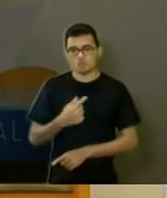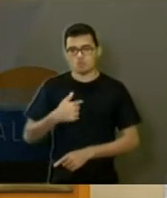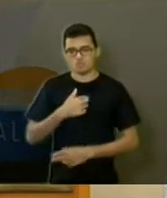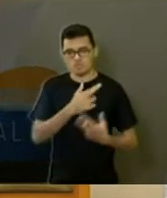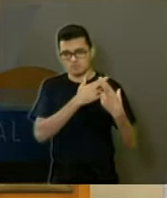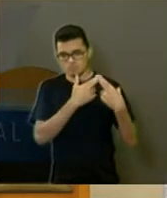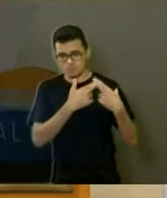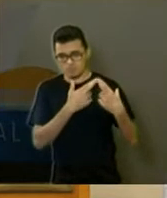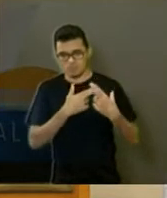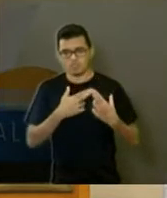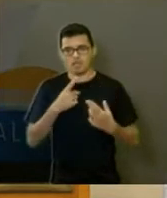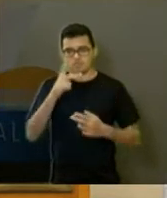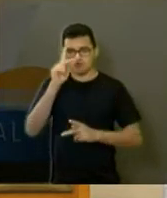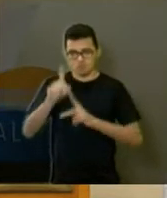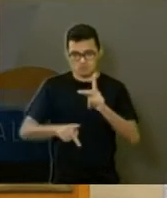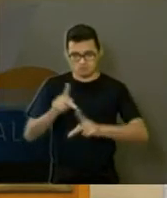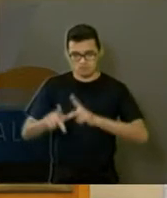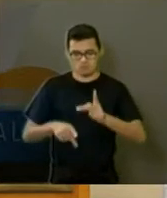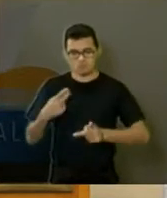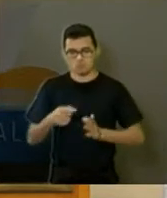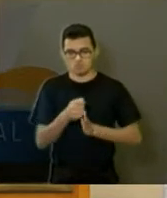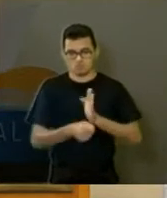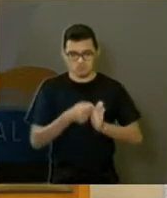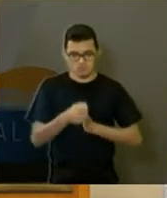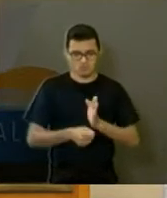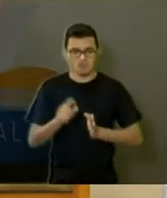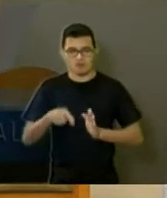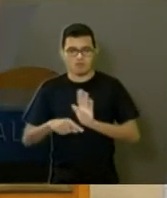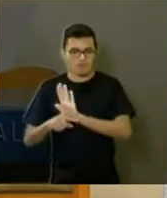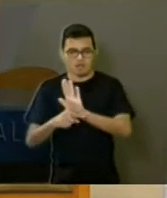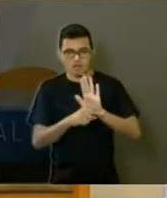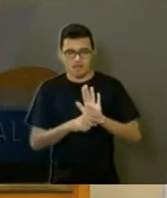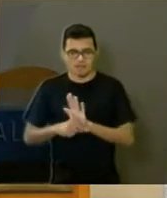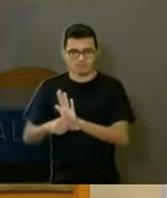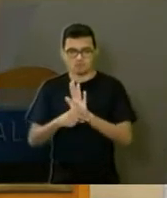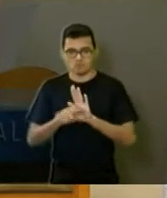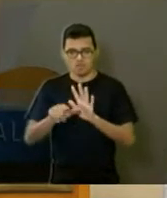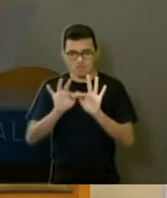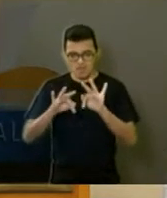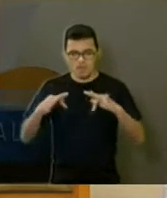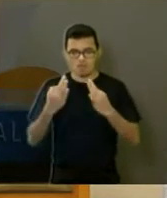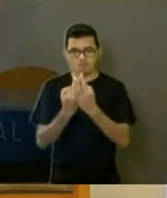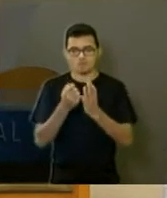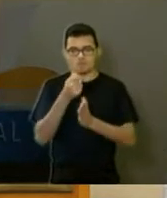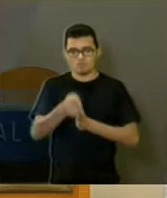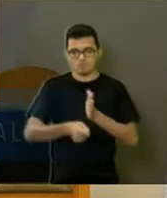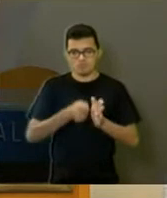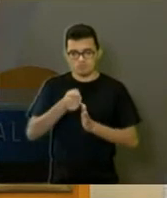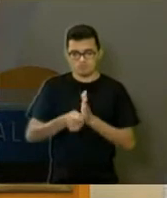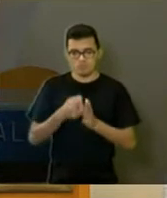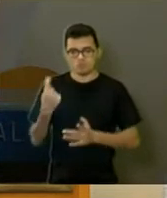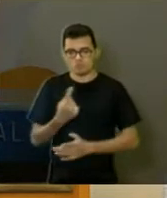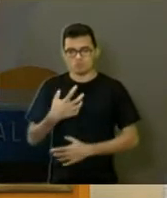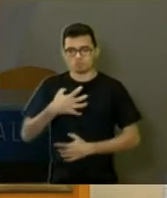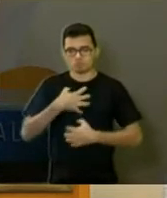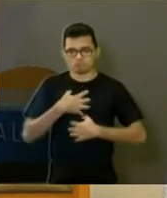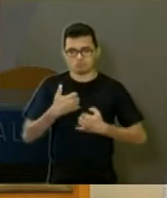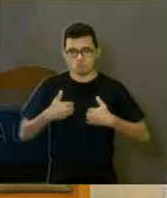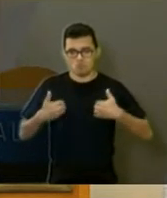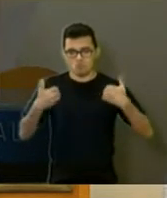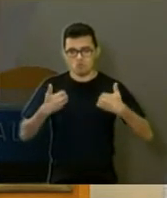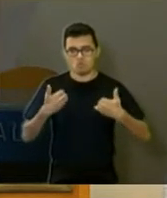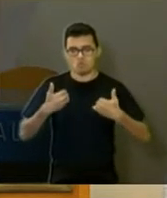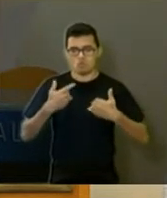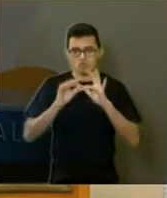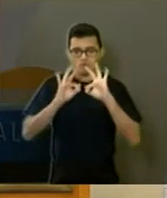Araraquara sempre foram realizados para suprir as necessidades desta grande família araraquarense. Sentimos muito orgulho de nossa